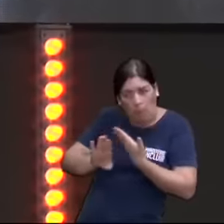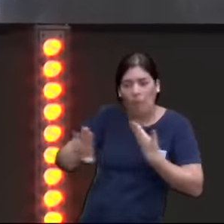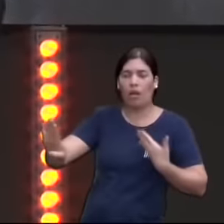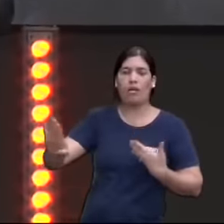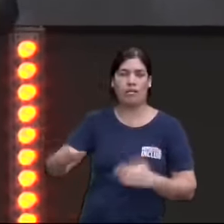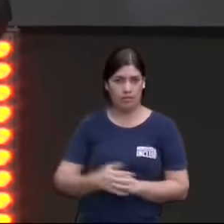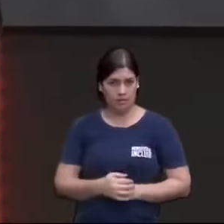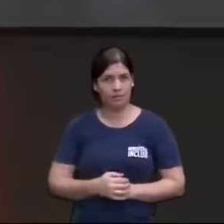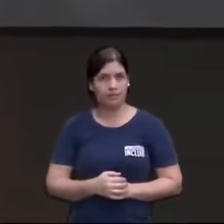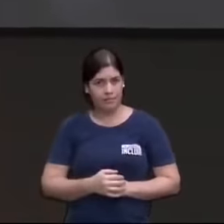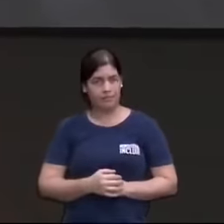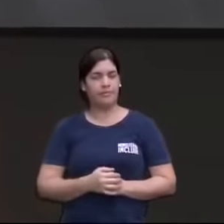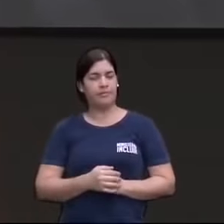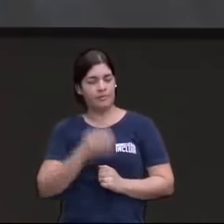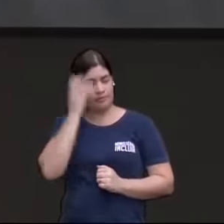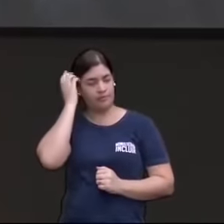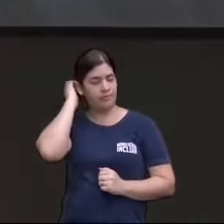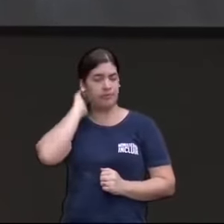Então,